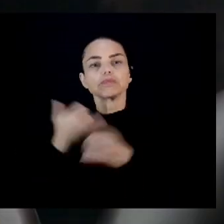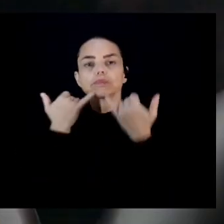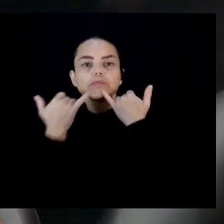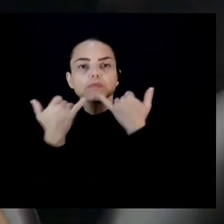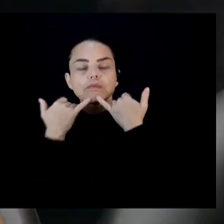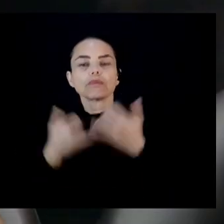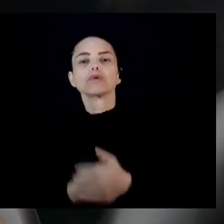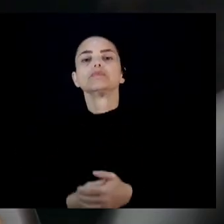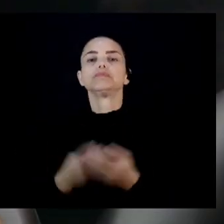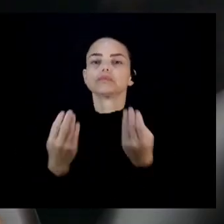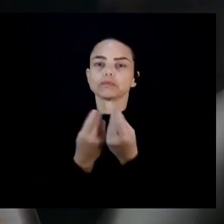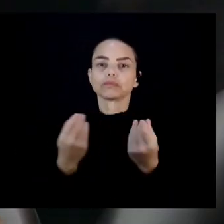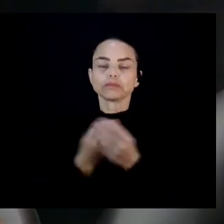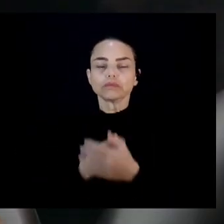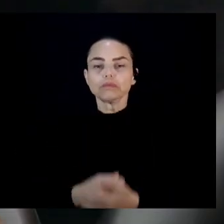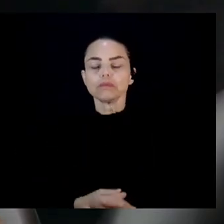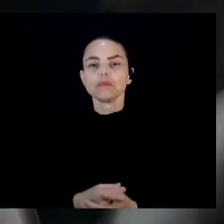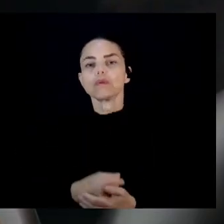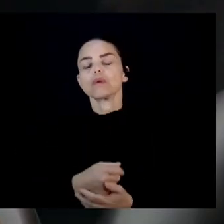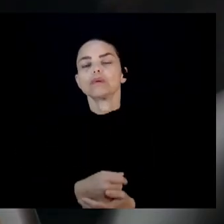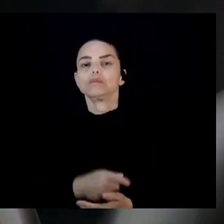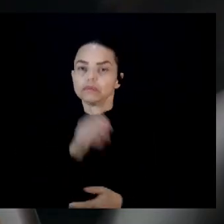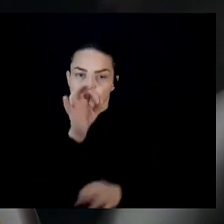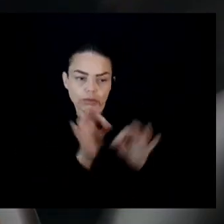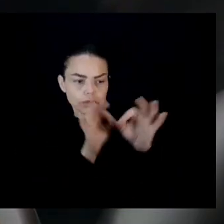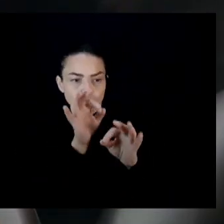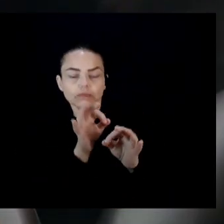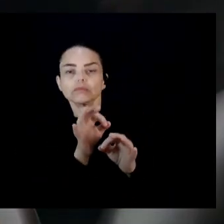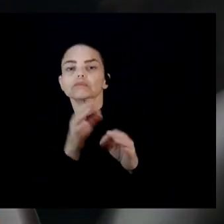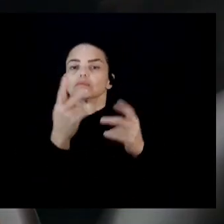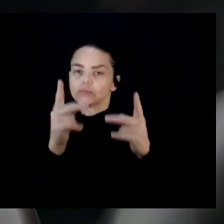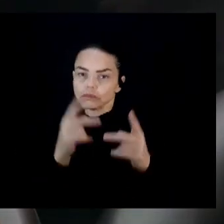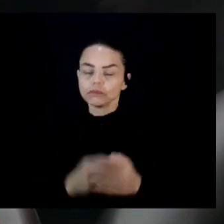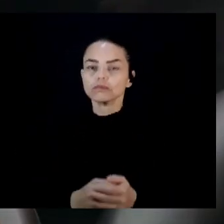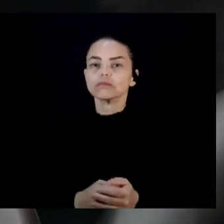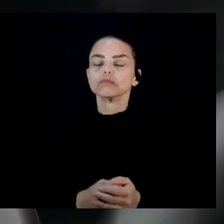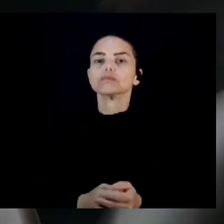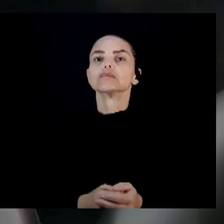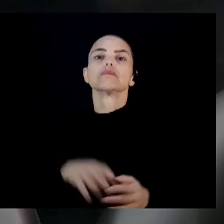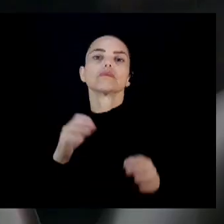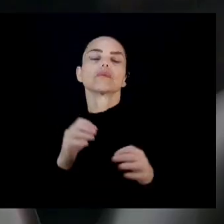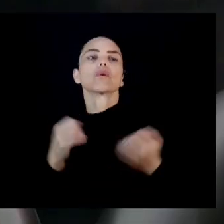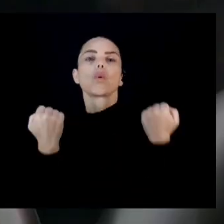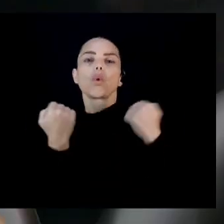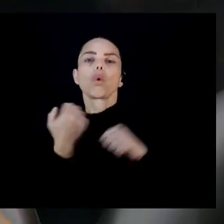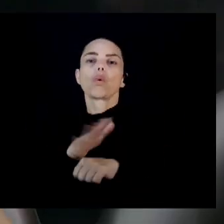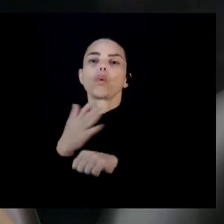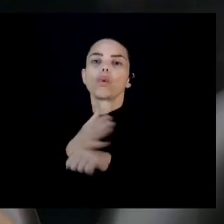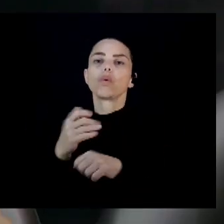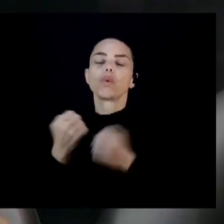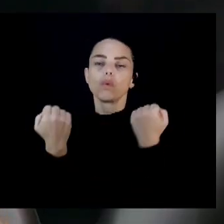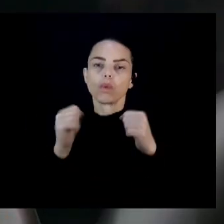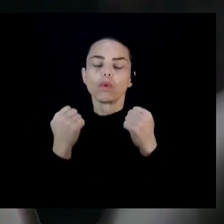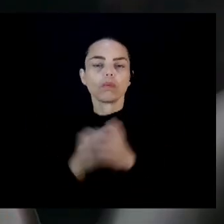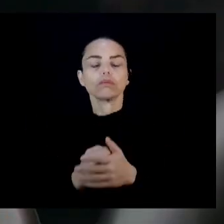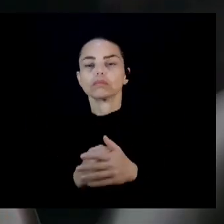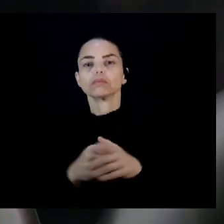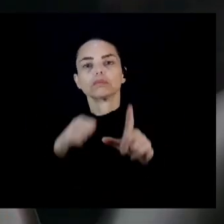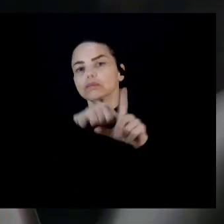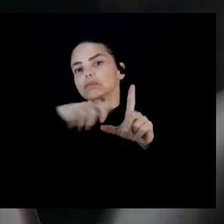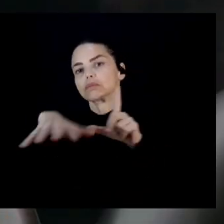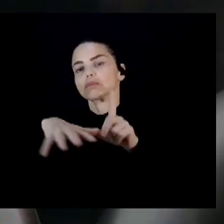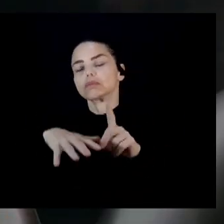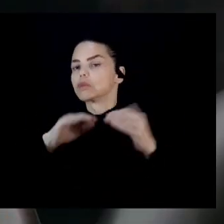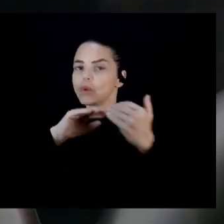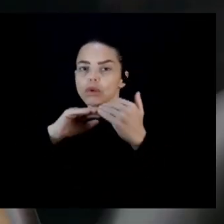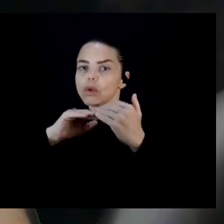qualidade para personalizar o seu treino. O treino da Mirna, o treino da Dani. O treino da blogueira não vai ser um treino adequado para vocês. E